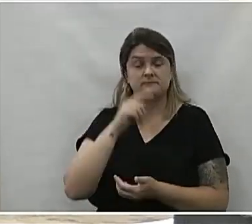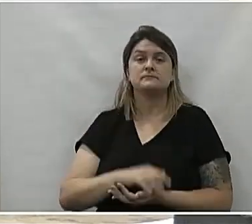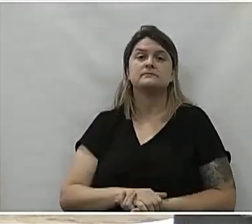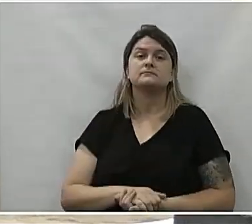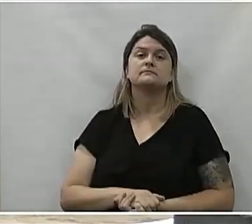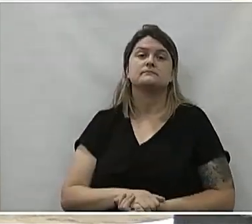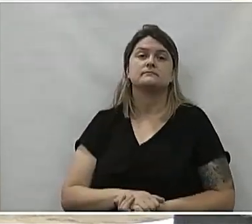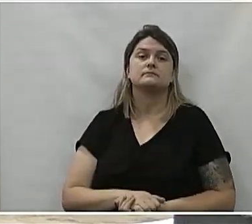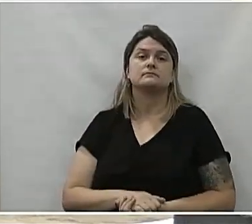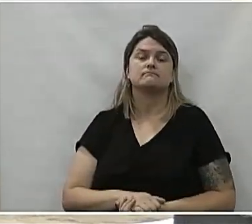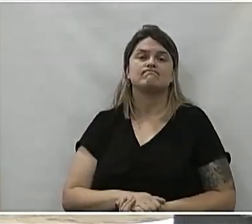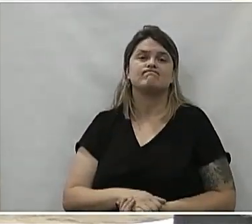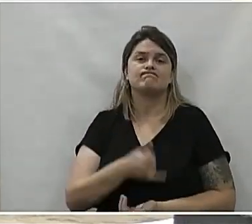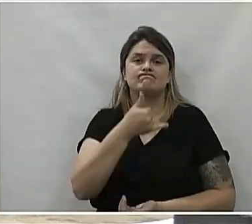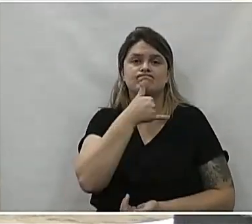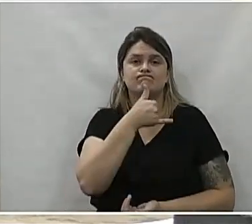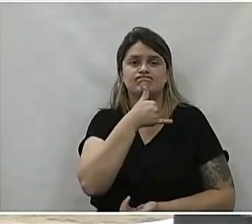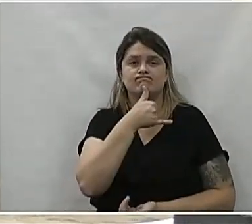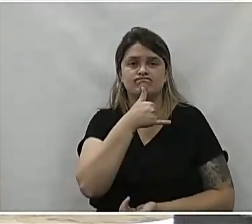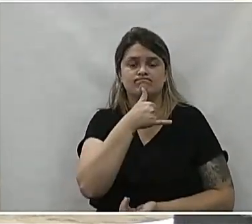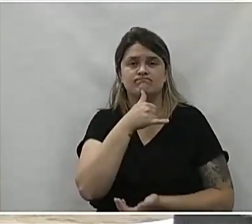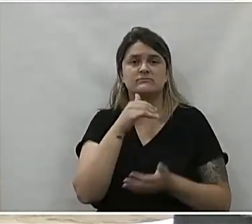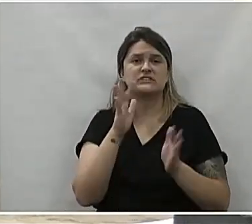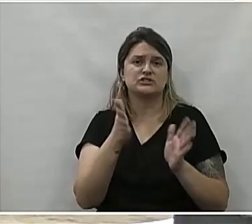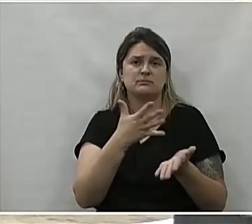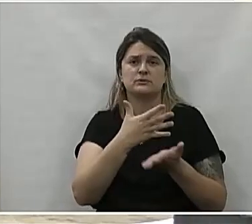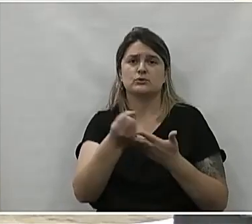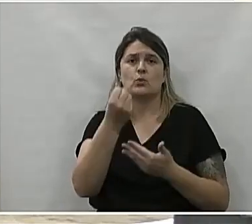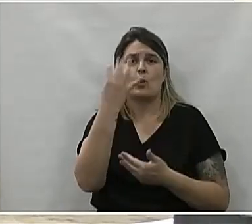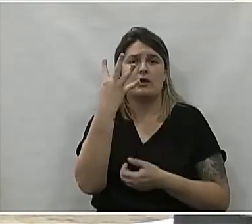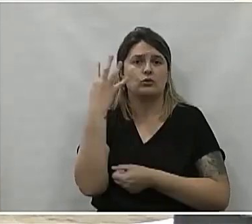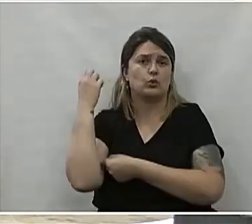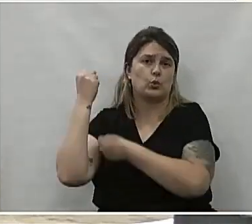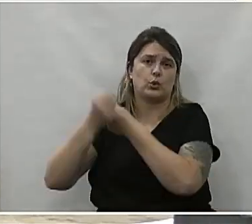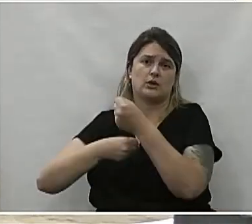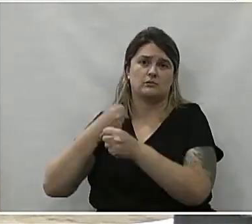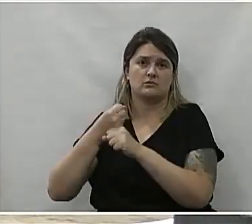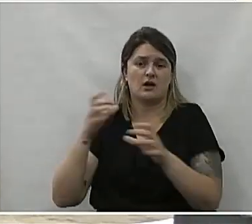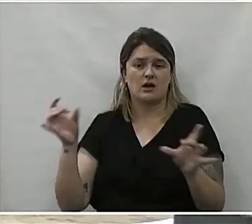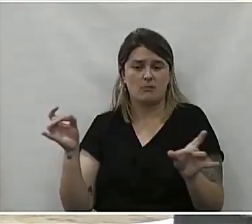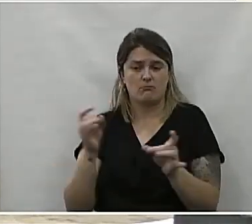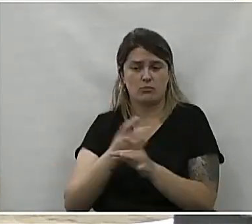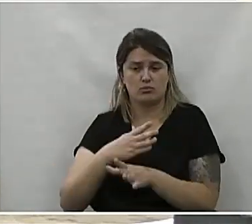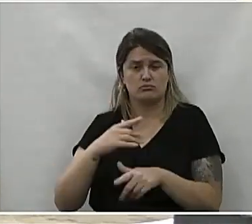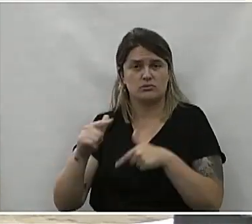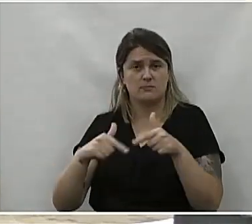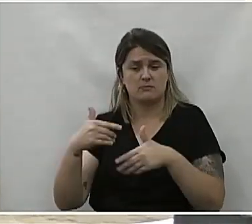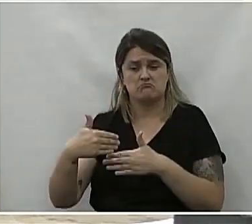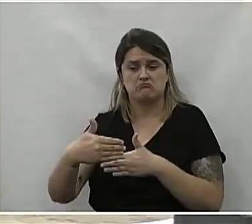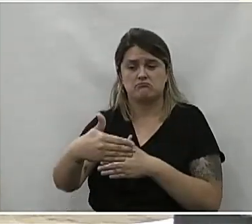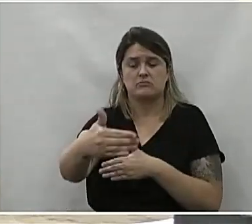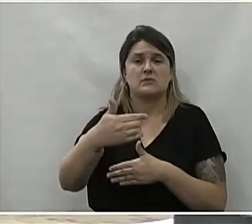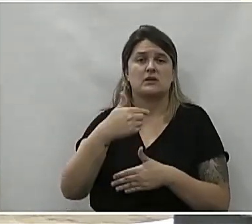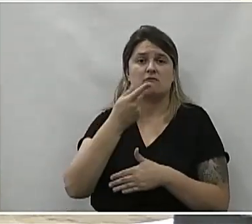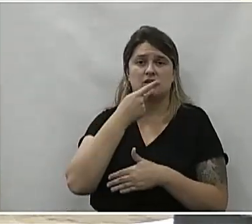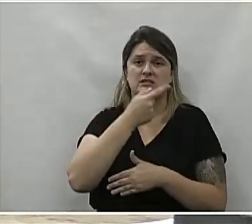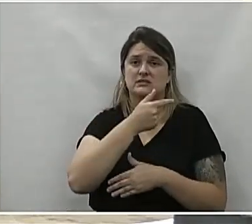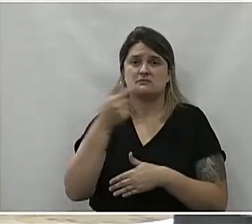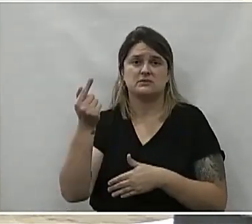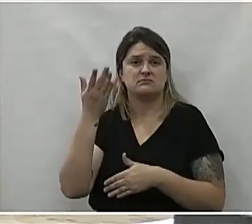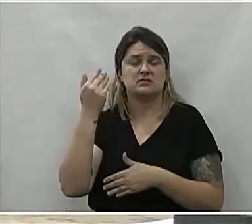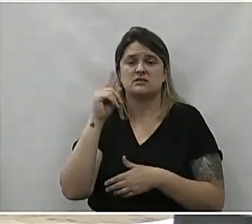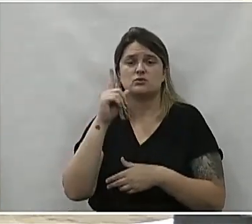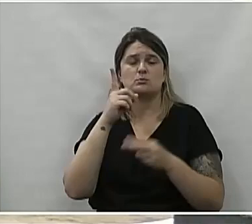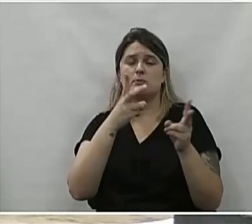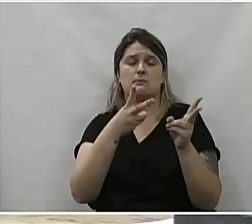É uma pena Que já passaram Quatro anos Está acabando Esse mandato E eu Como eu falei Semana passada